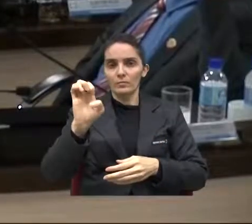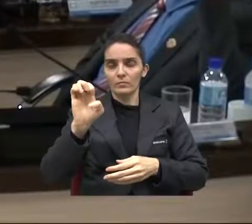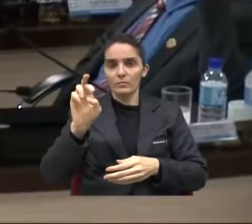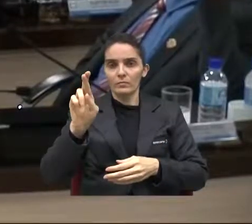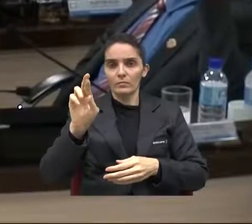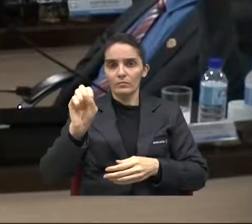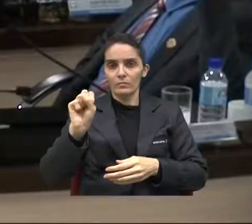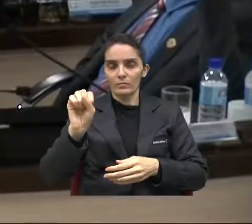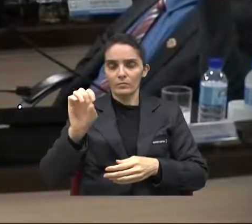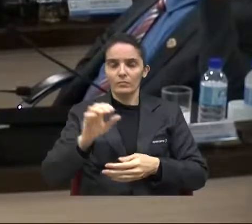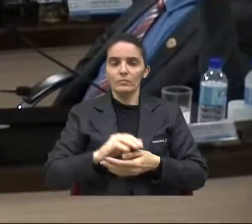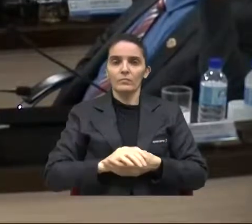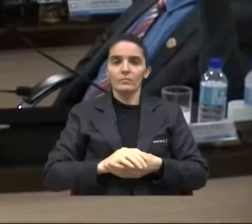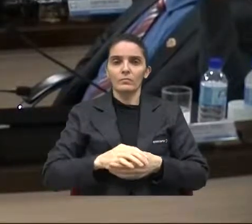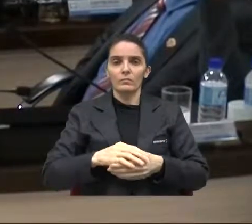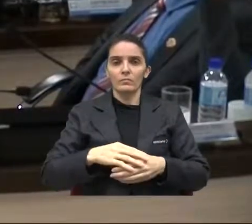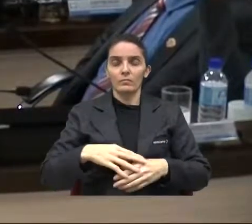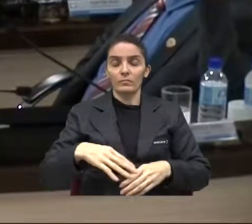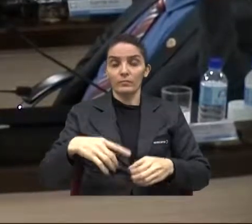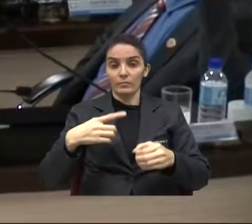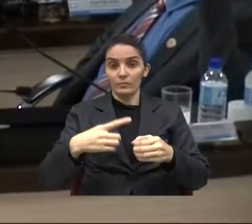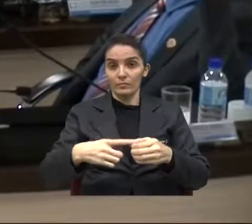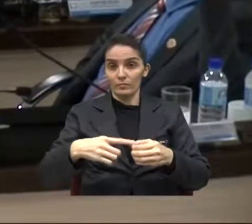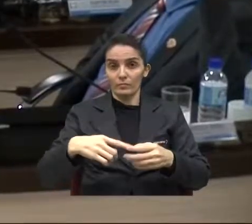cidades, capitais, têm unidades